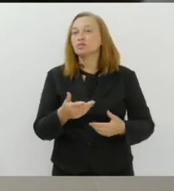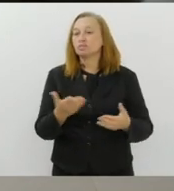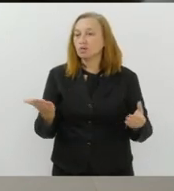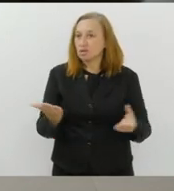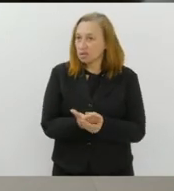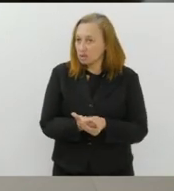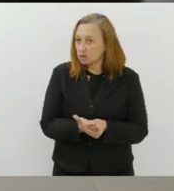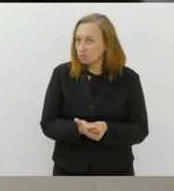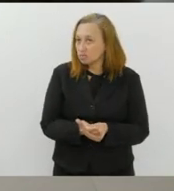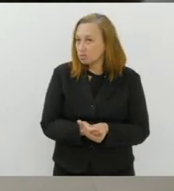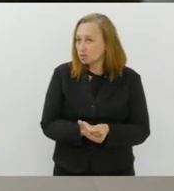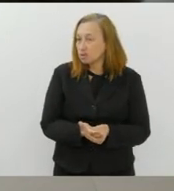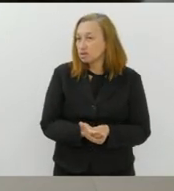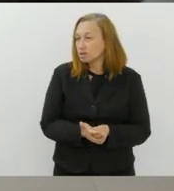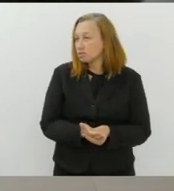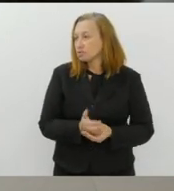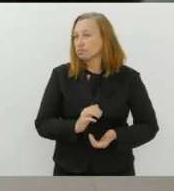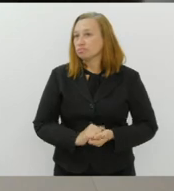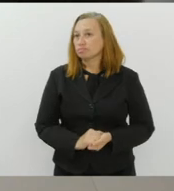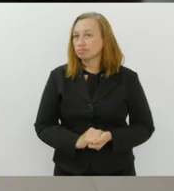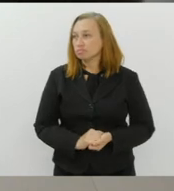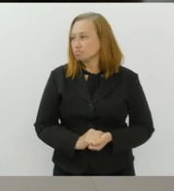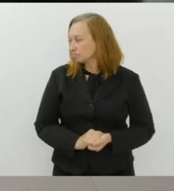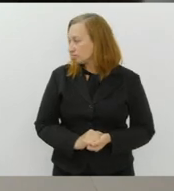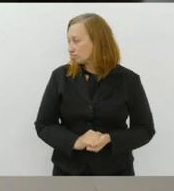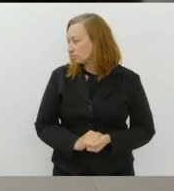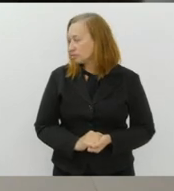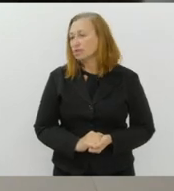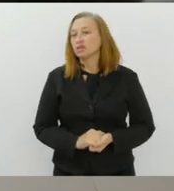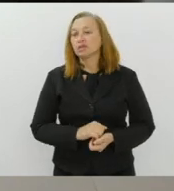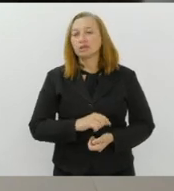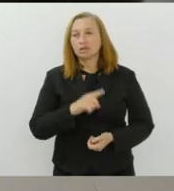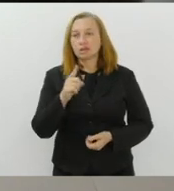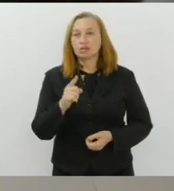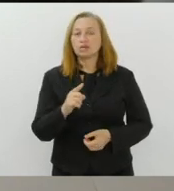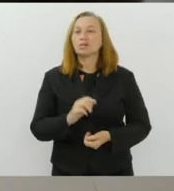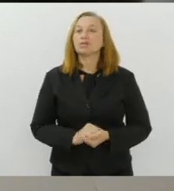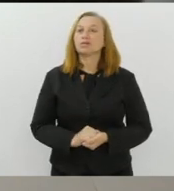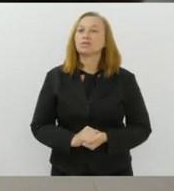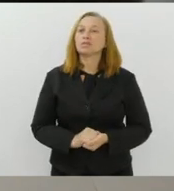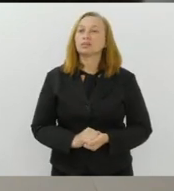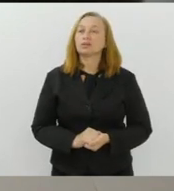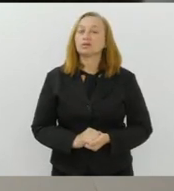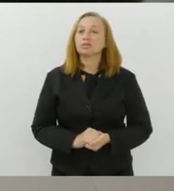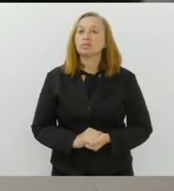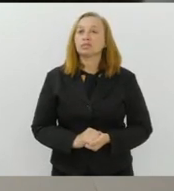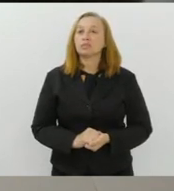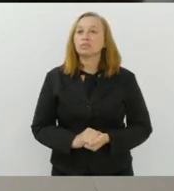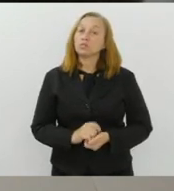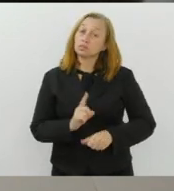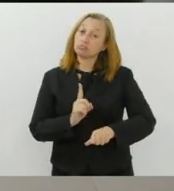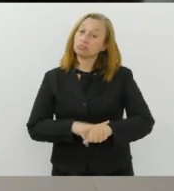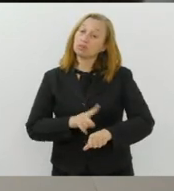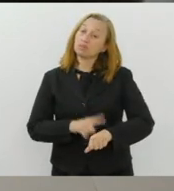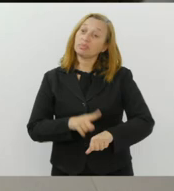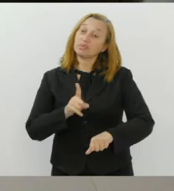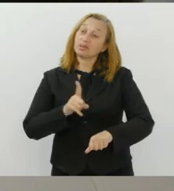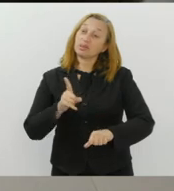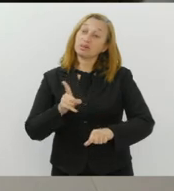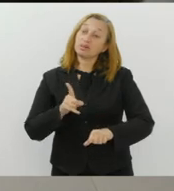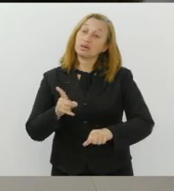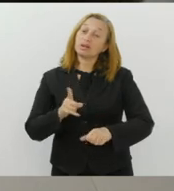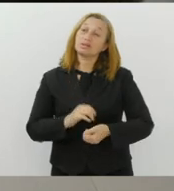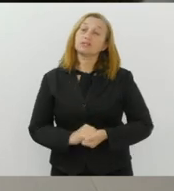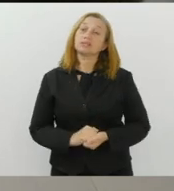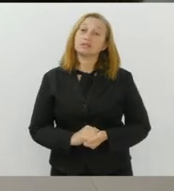vários processos, né, que estavam ali listados, né, que pelo aquele tempo que foi,